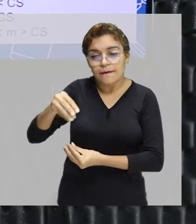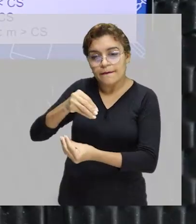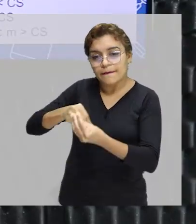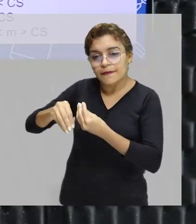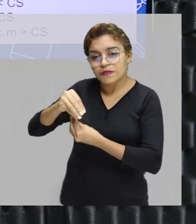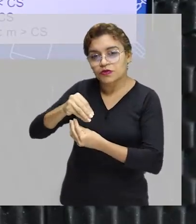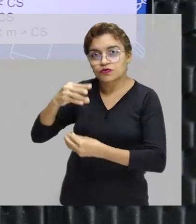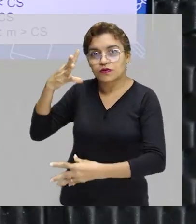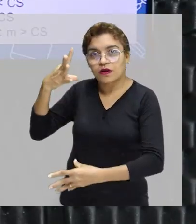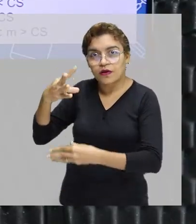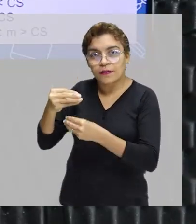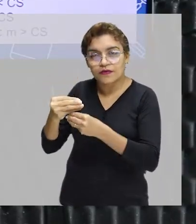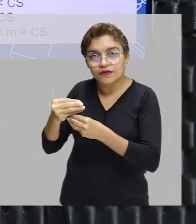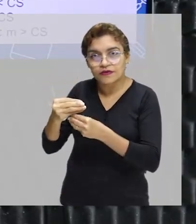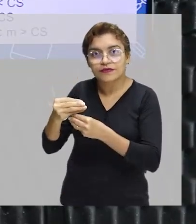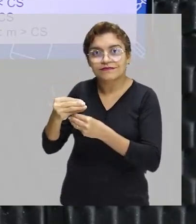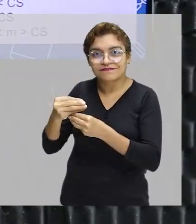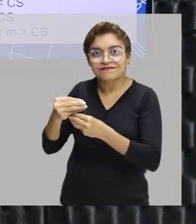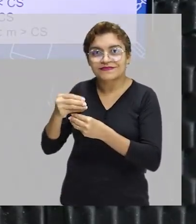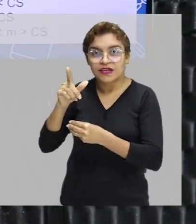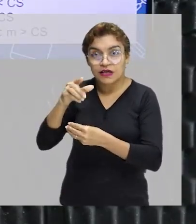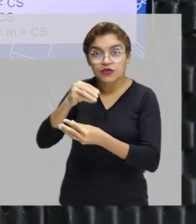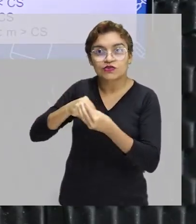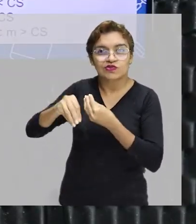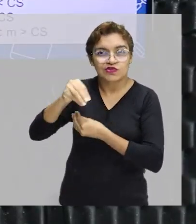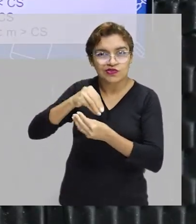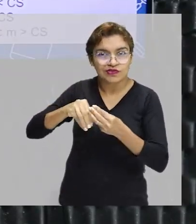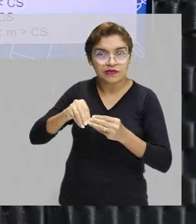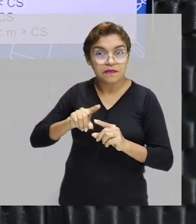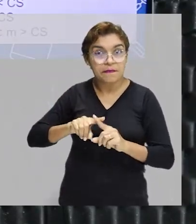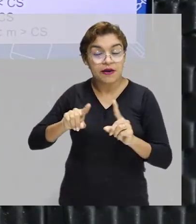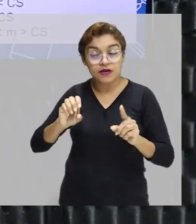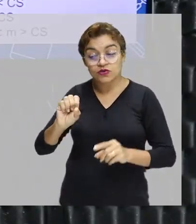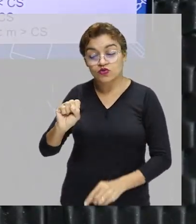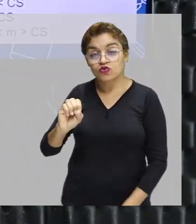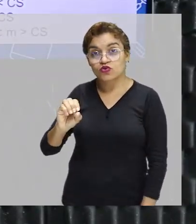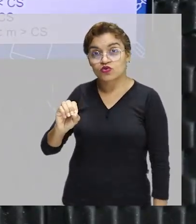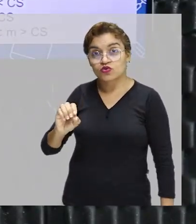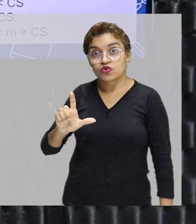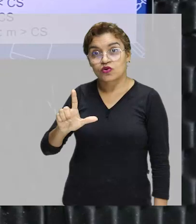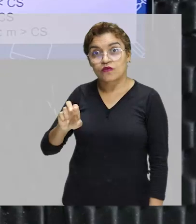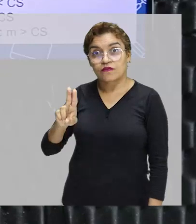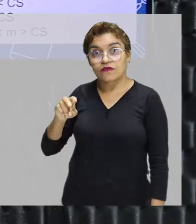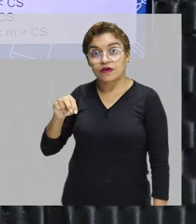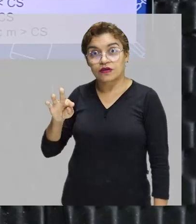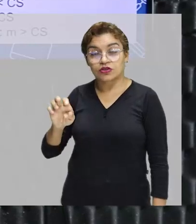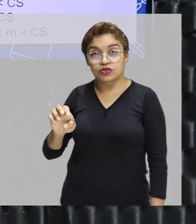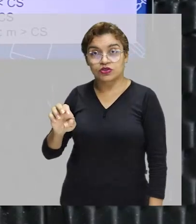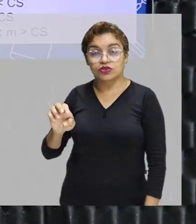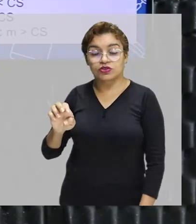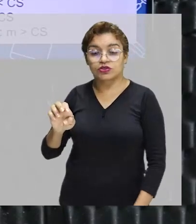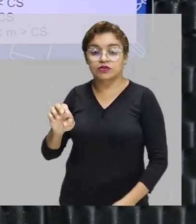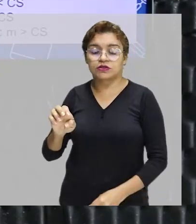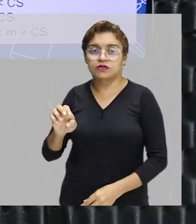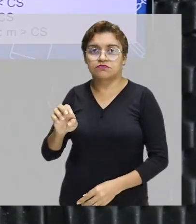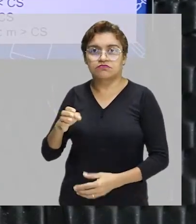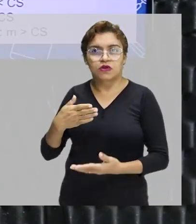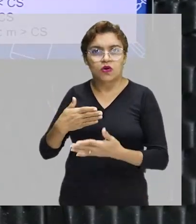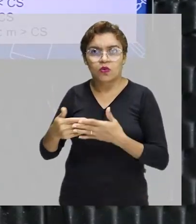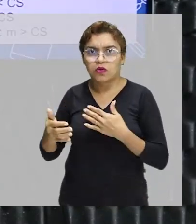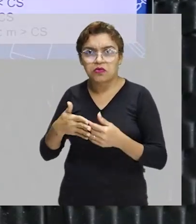é, uma solução. Só que o solvente ele não vai dissolver